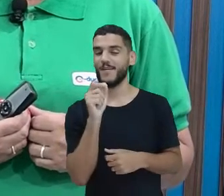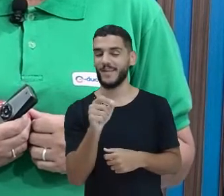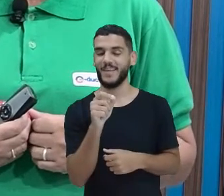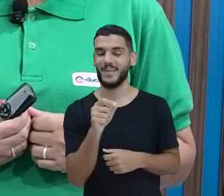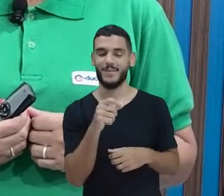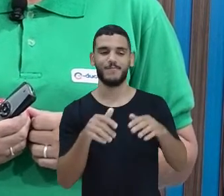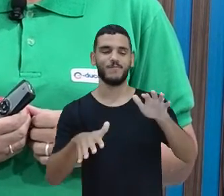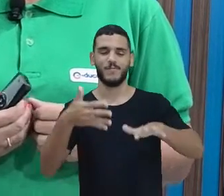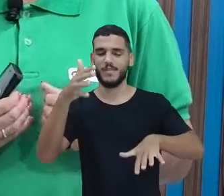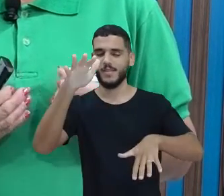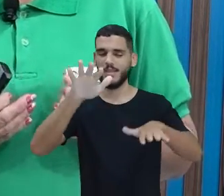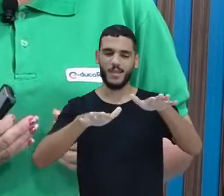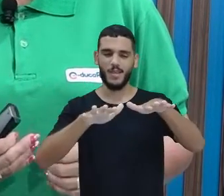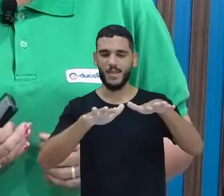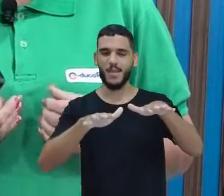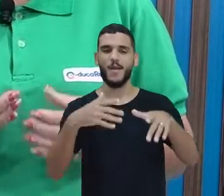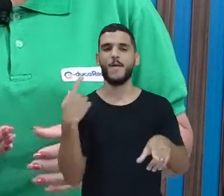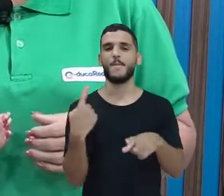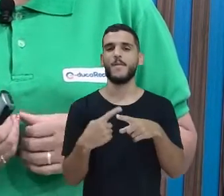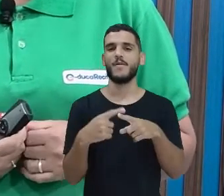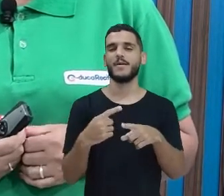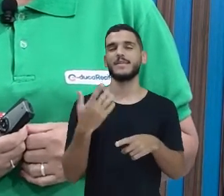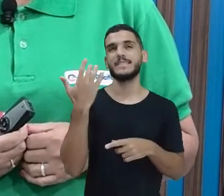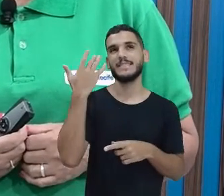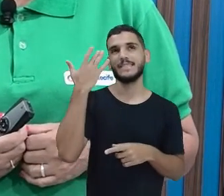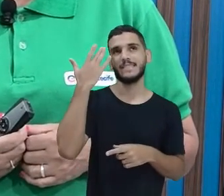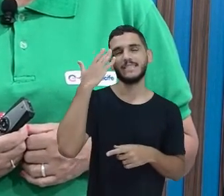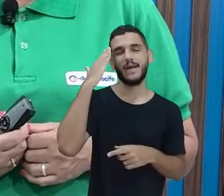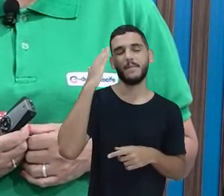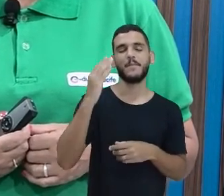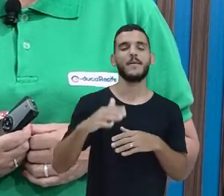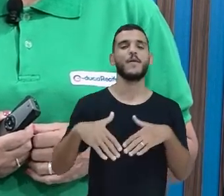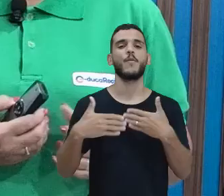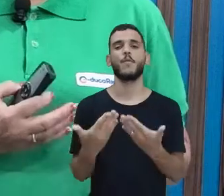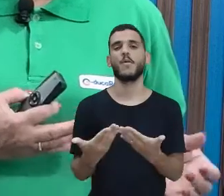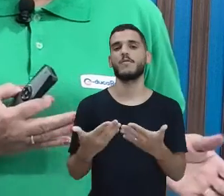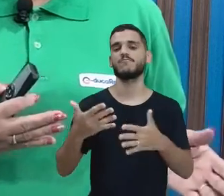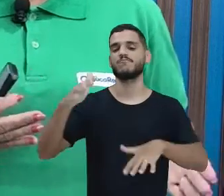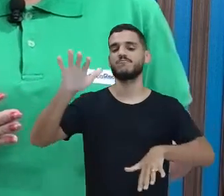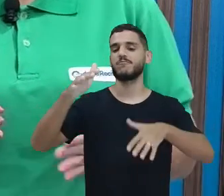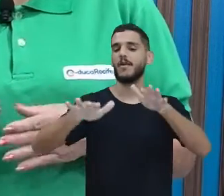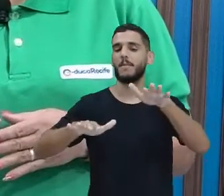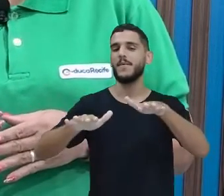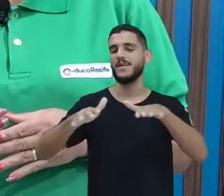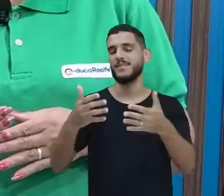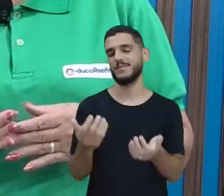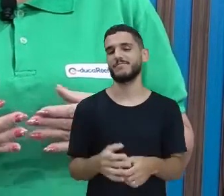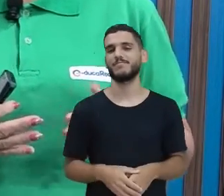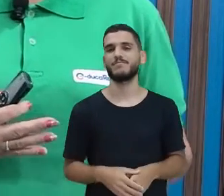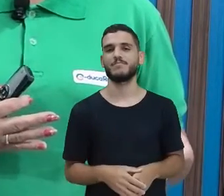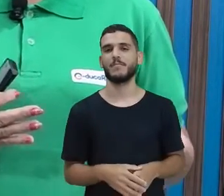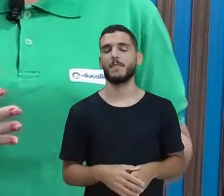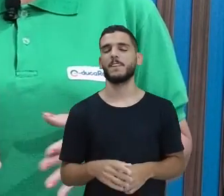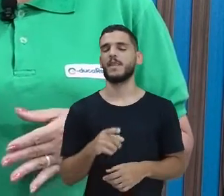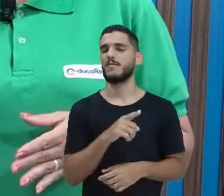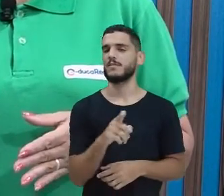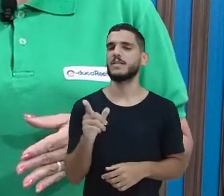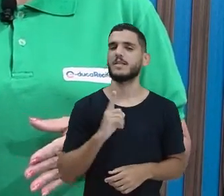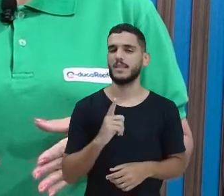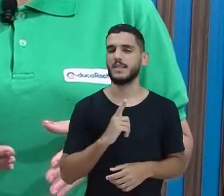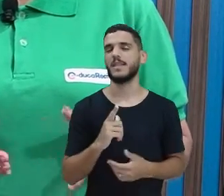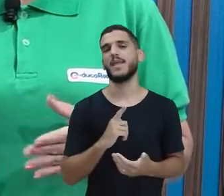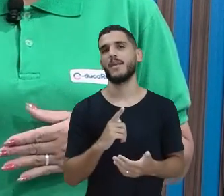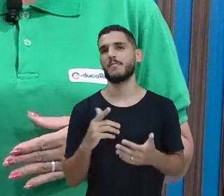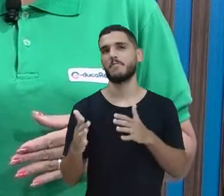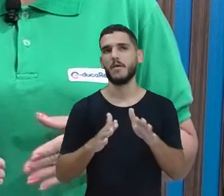uma ideia de qual é a média dele anual, né? Porque você já tem praticamente os 3